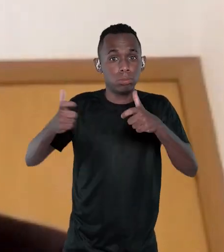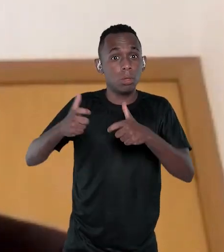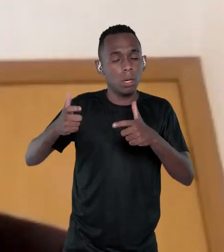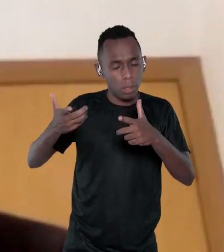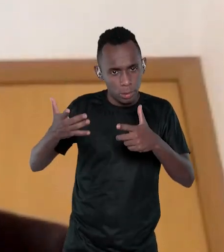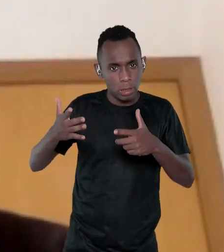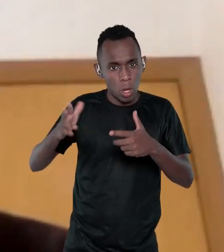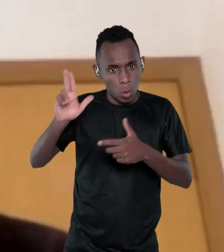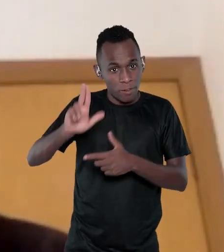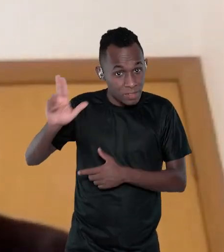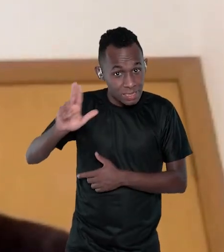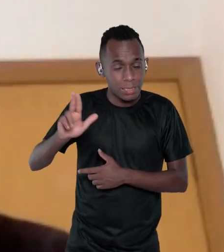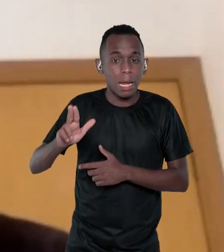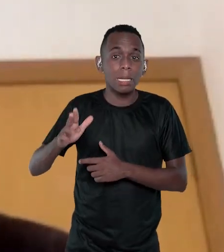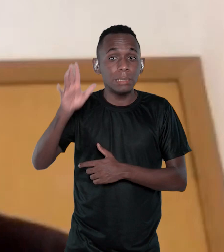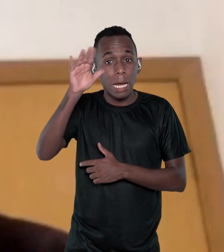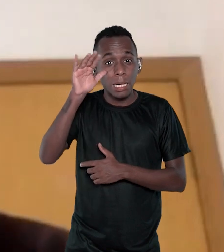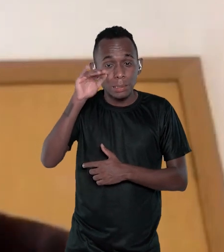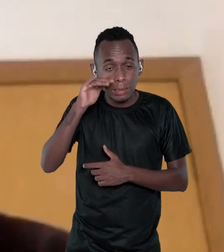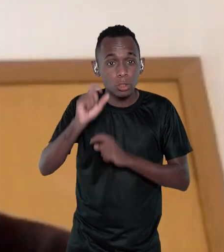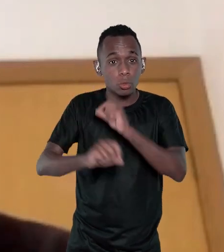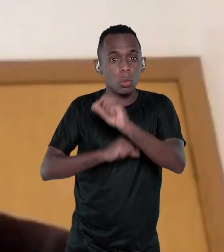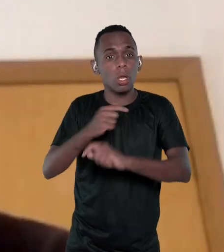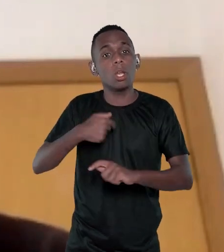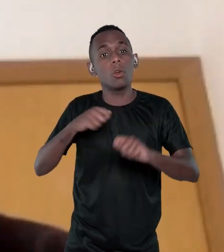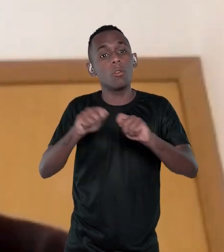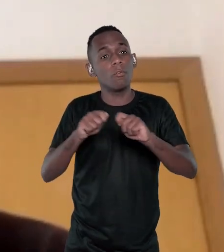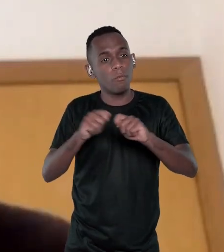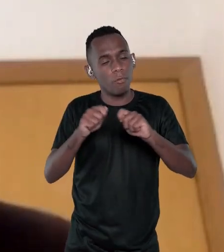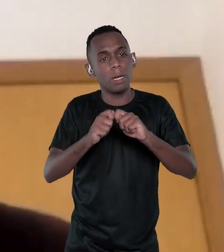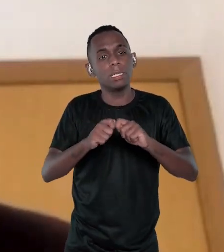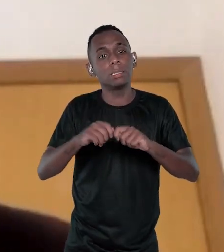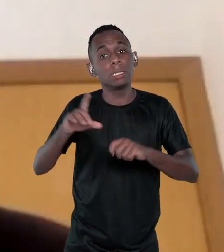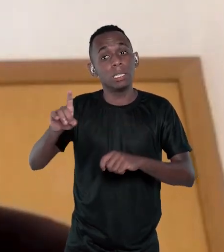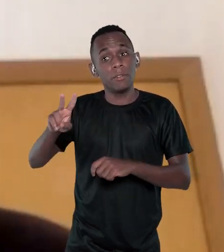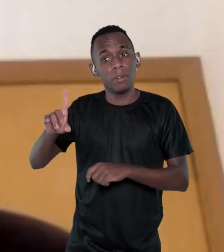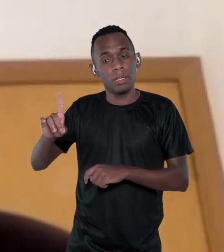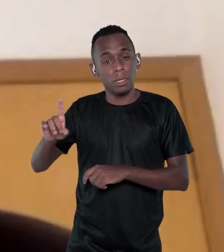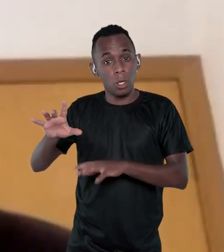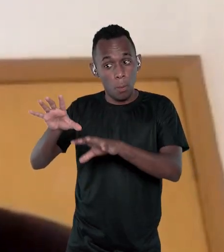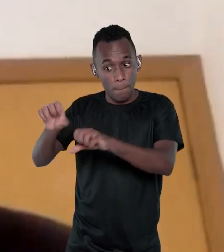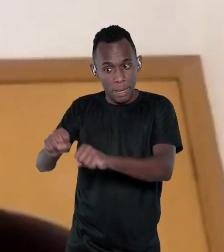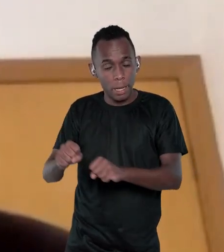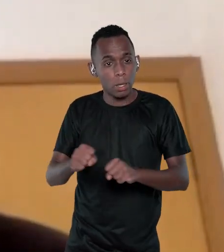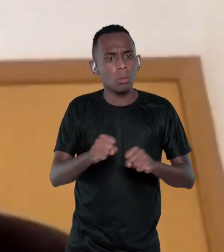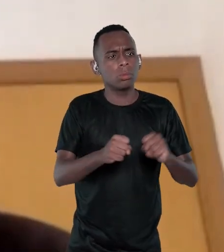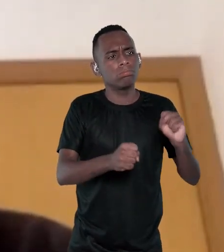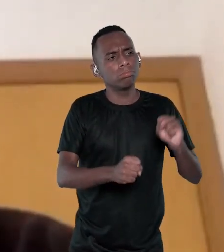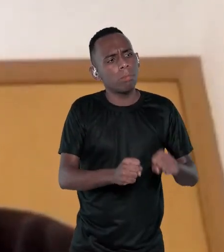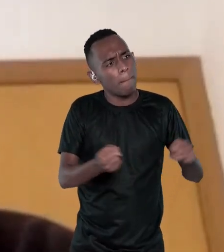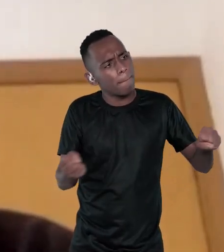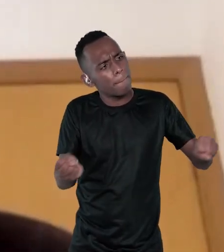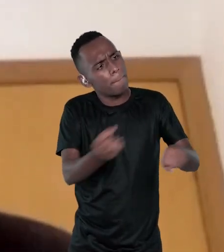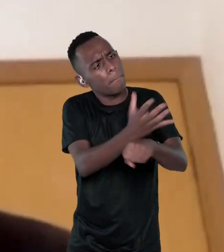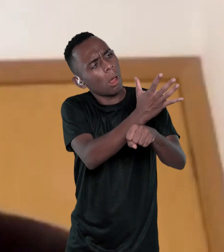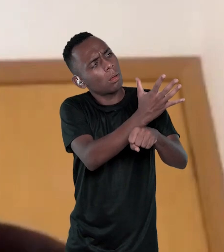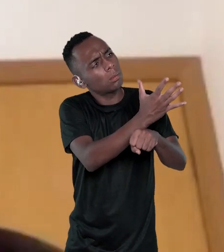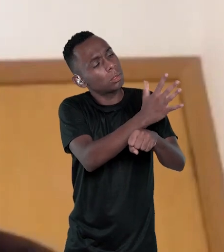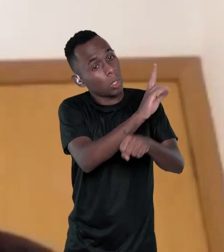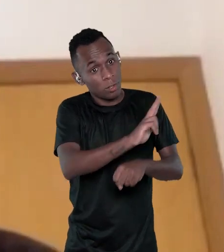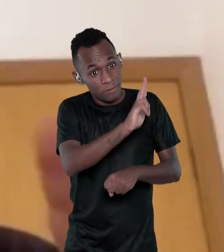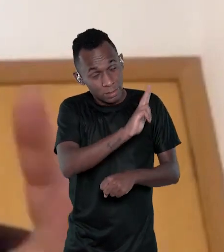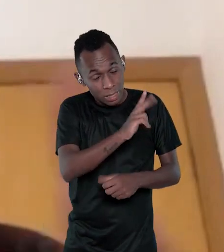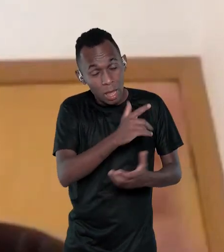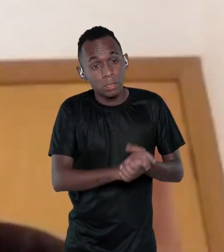que muitas universidades talvez vejam esse programa Eu tenho feito assim, eu pego esse